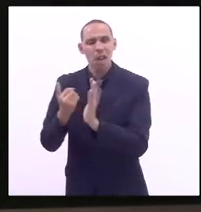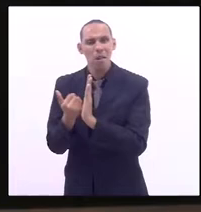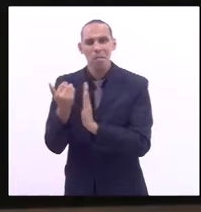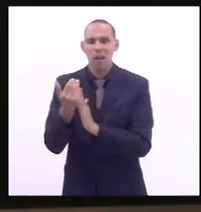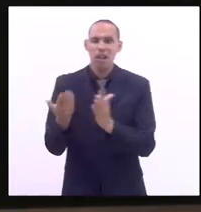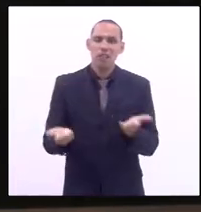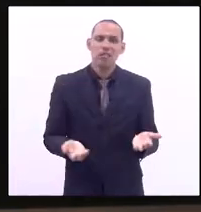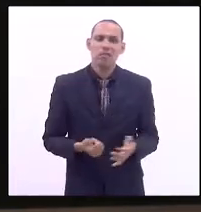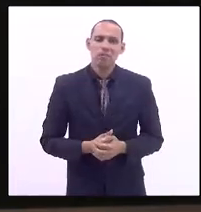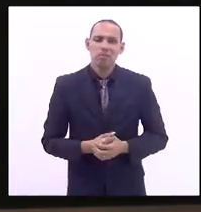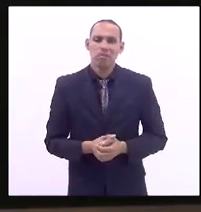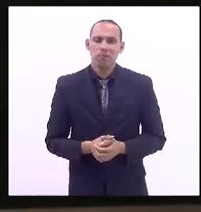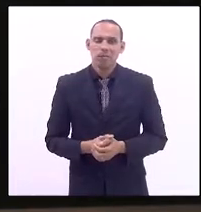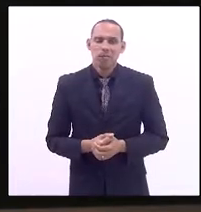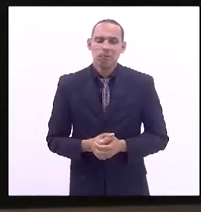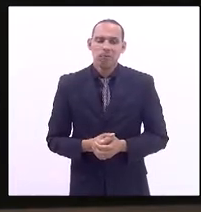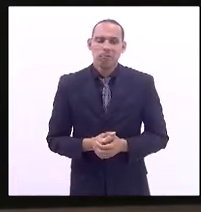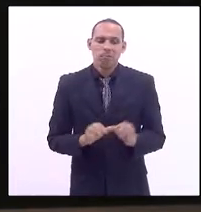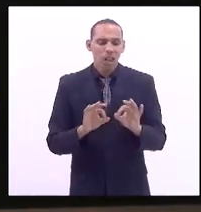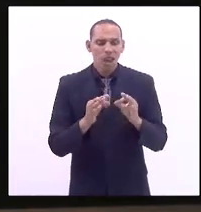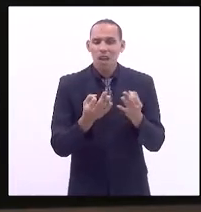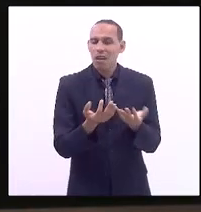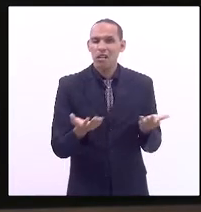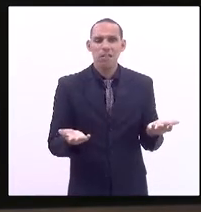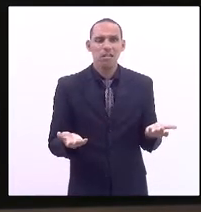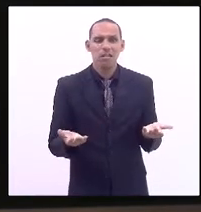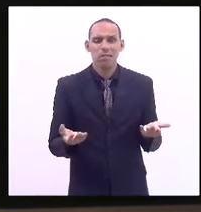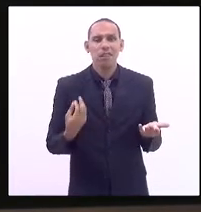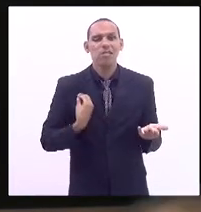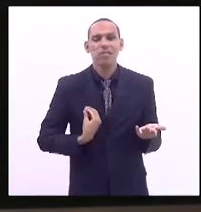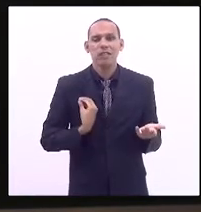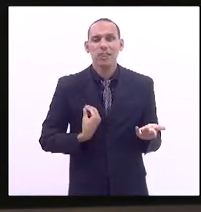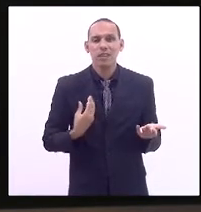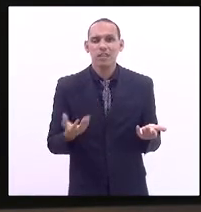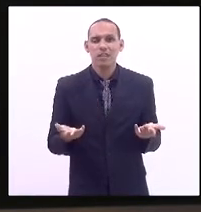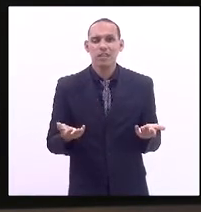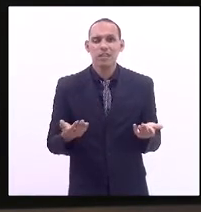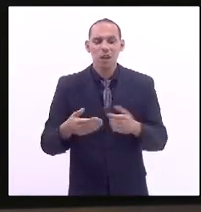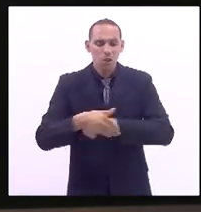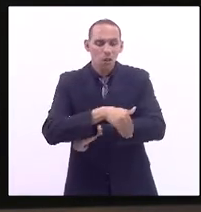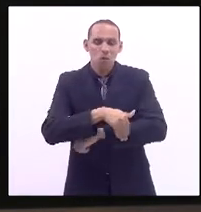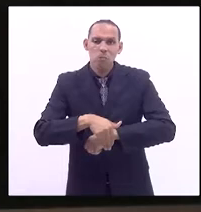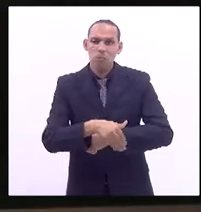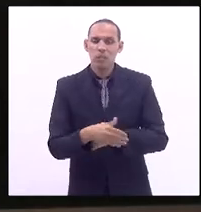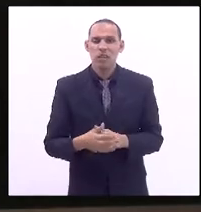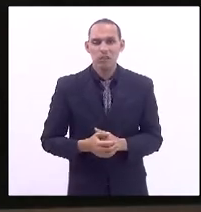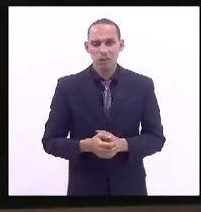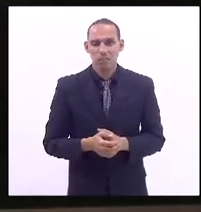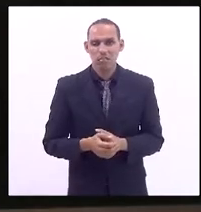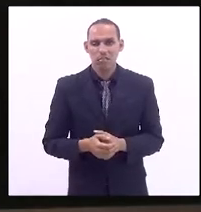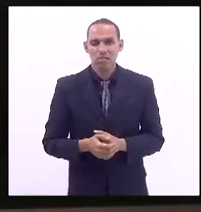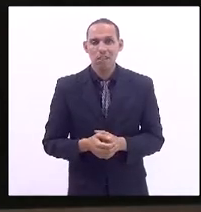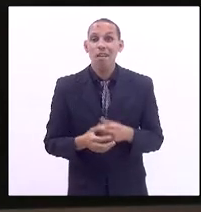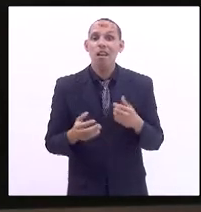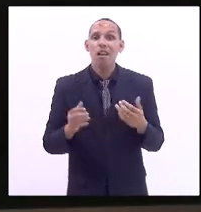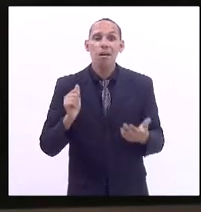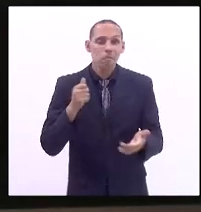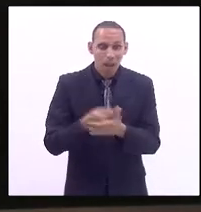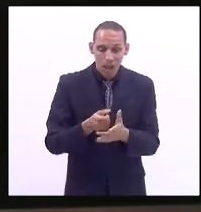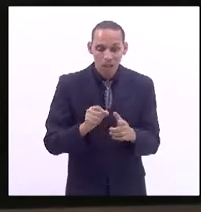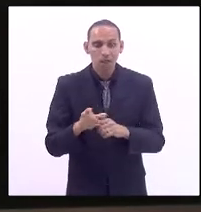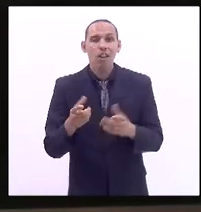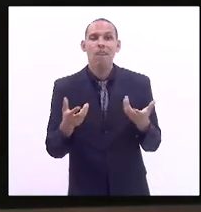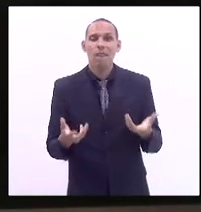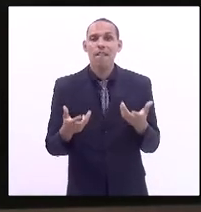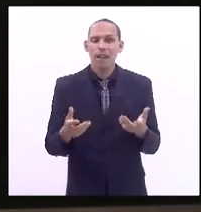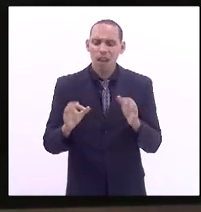as famílias inteiras morando na rua querendo até pagar um aluguel